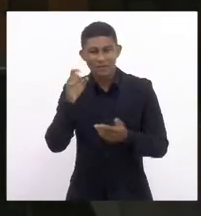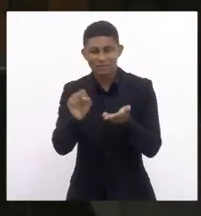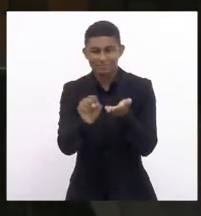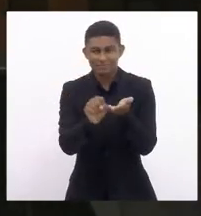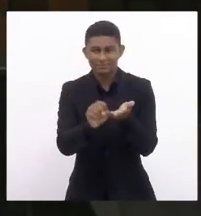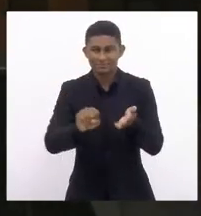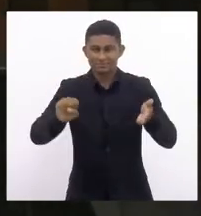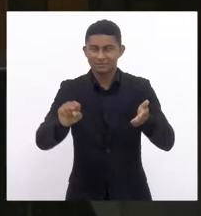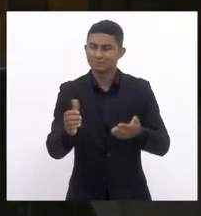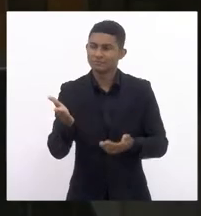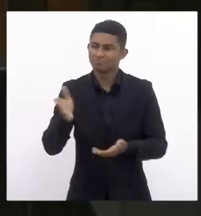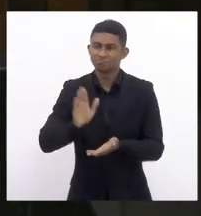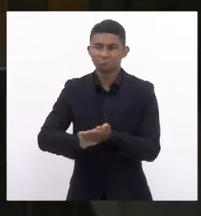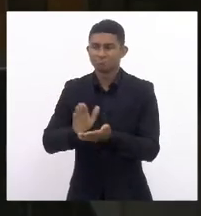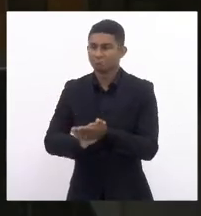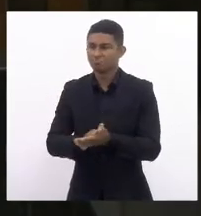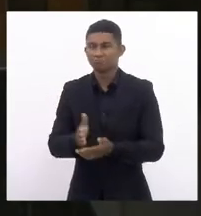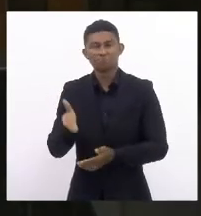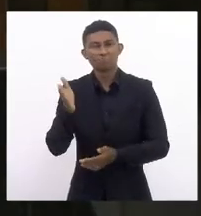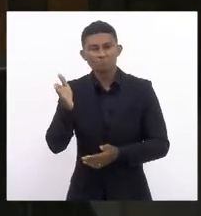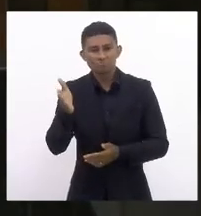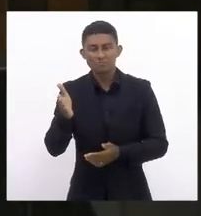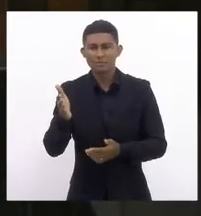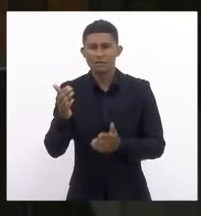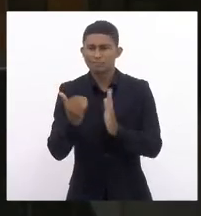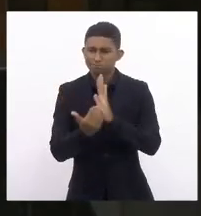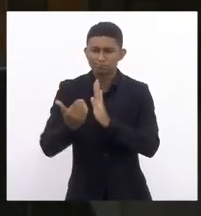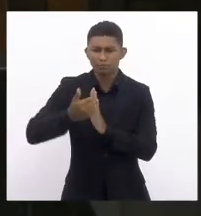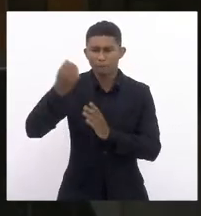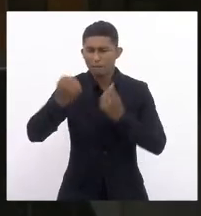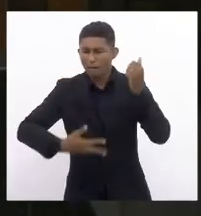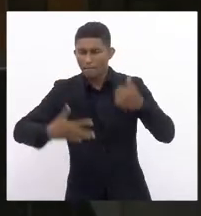Samuel Malafaia joga a luz sobre um debate que é fundamental.